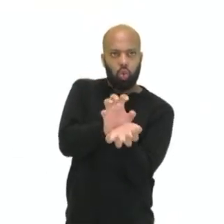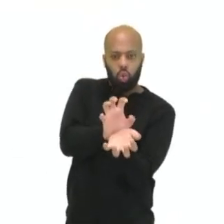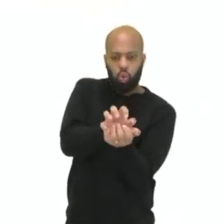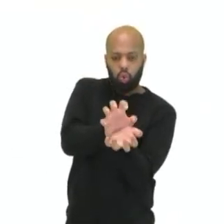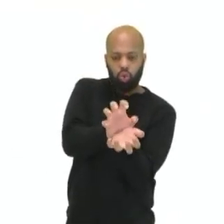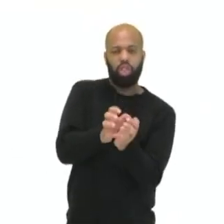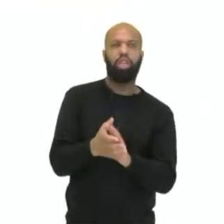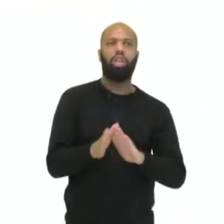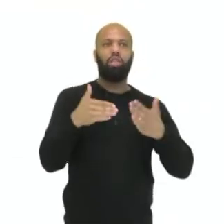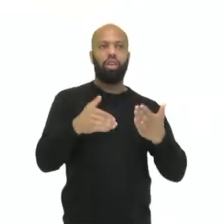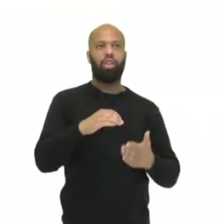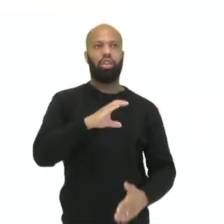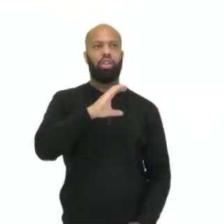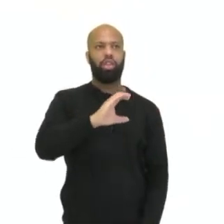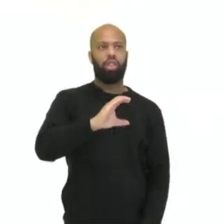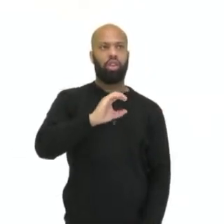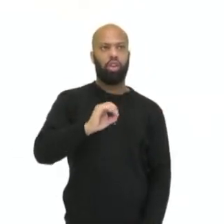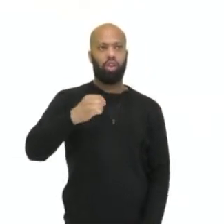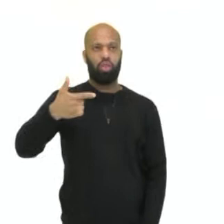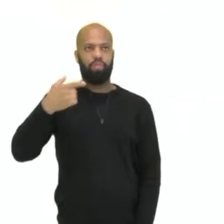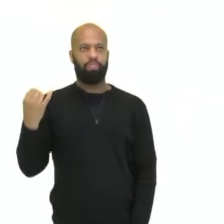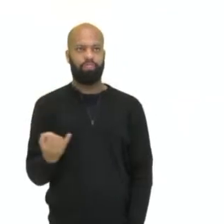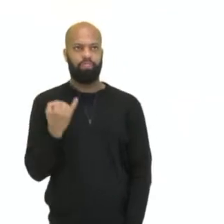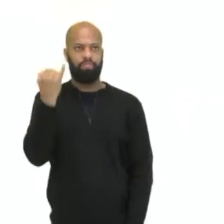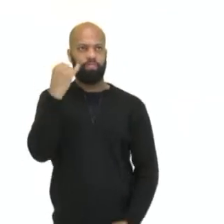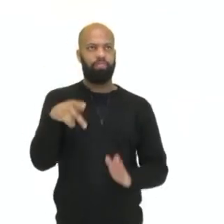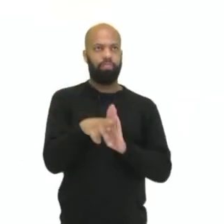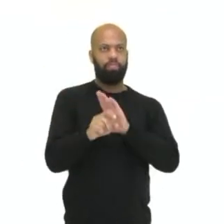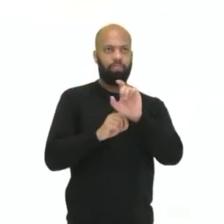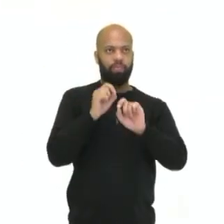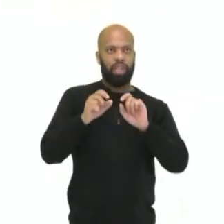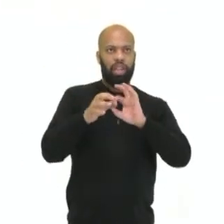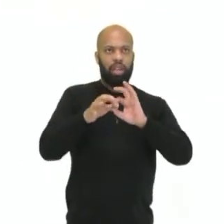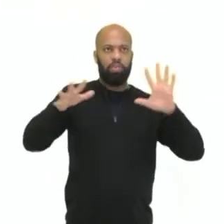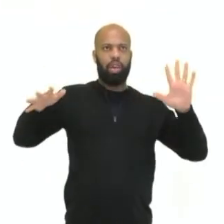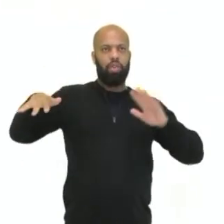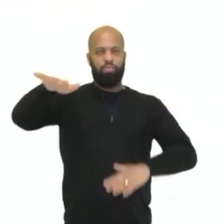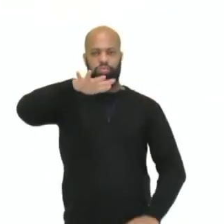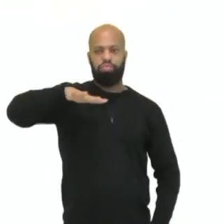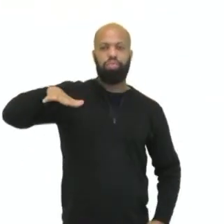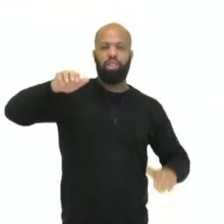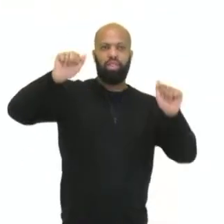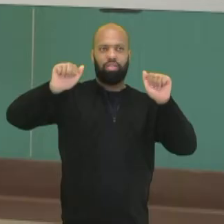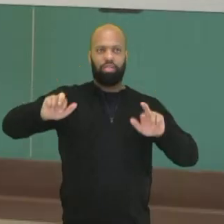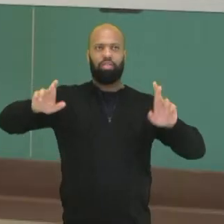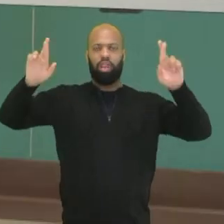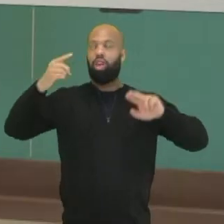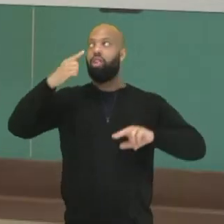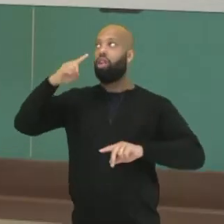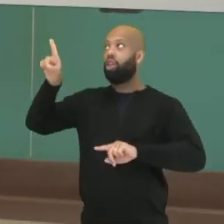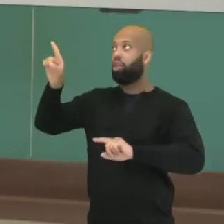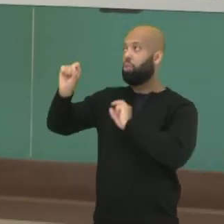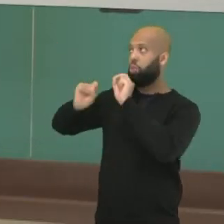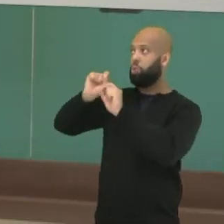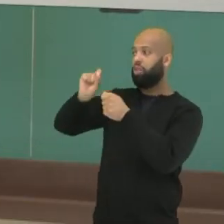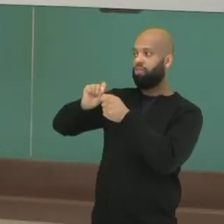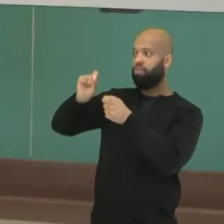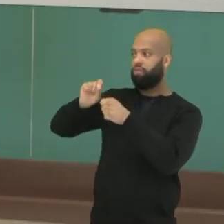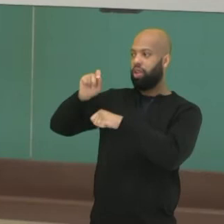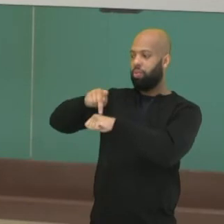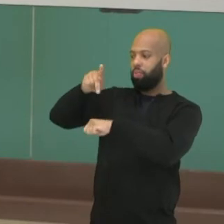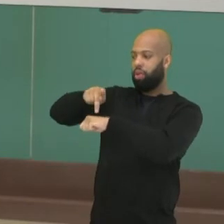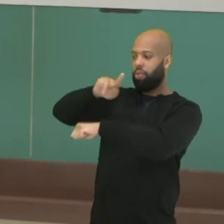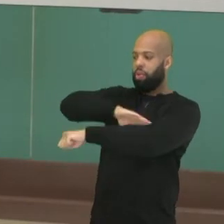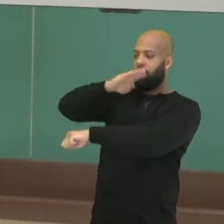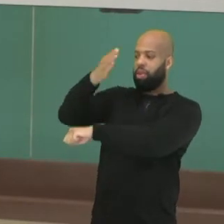liberado pelos vulcões para a atmosfera. Então, nesse diagraminha aqui mostra, né, questão formação de rochas, crosta terrestre, combustíveis fósseis, a